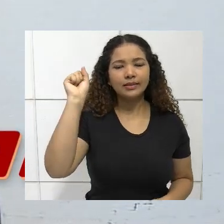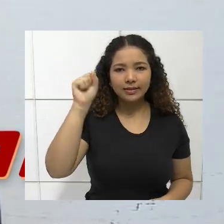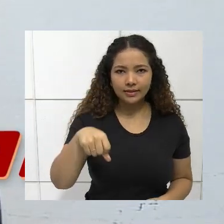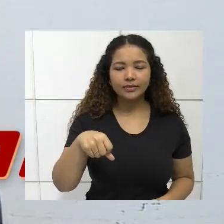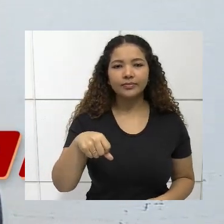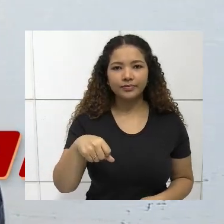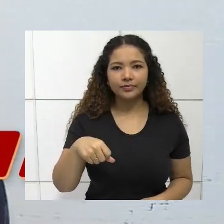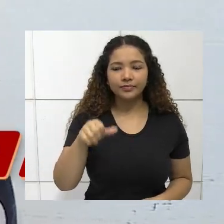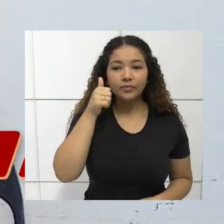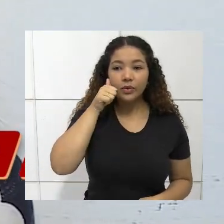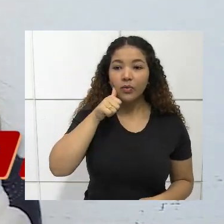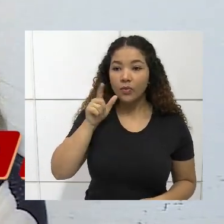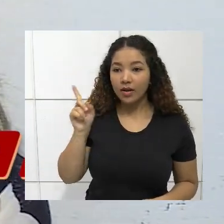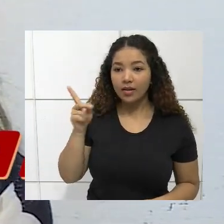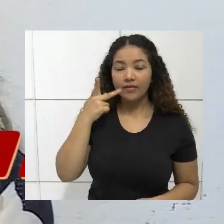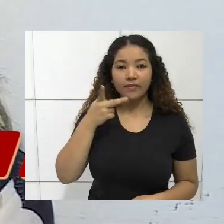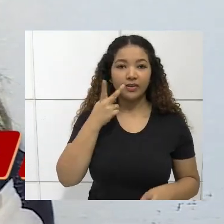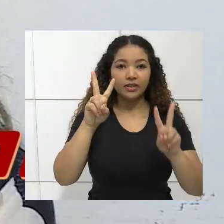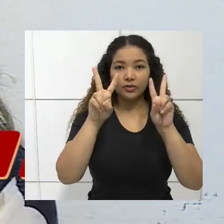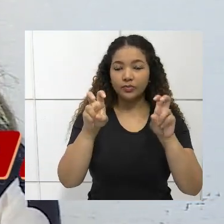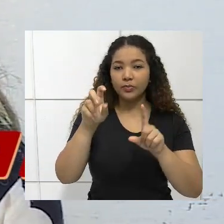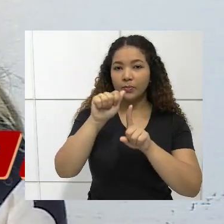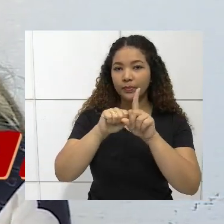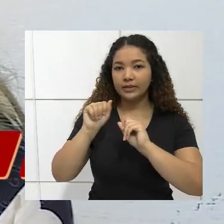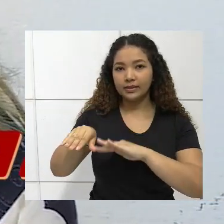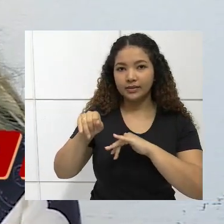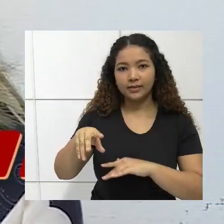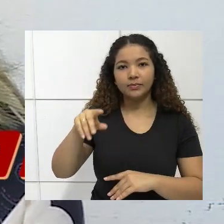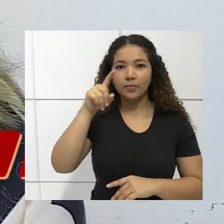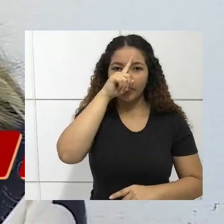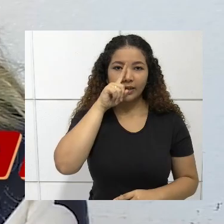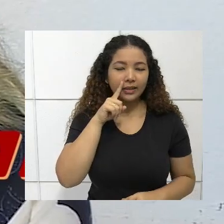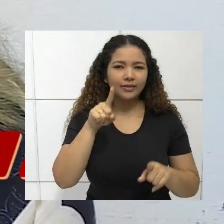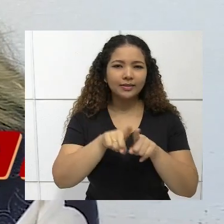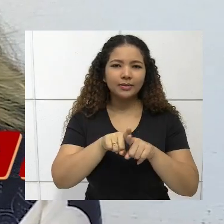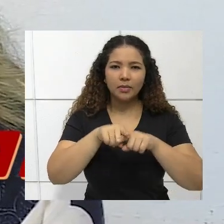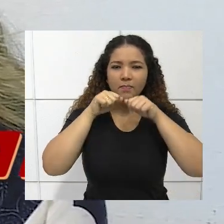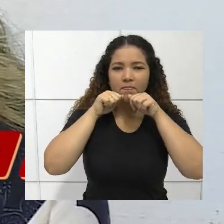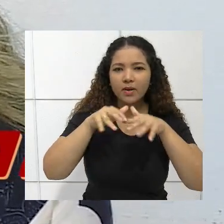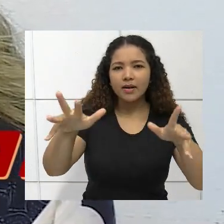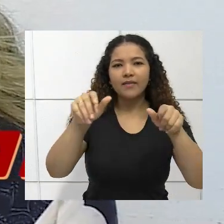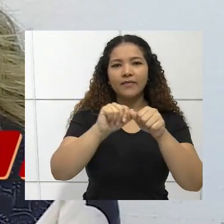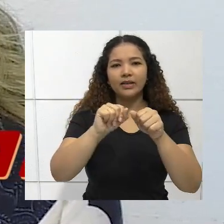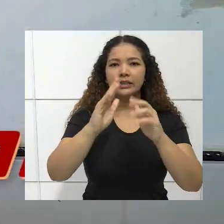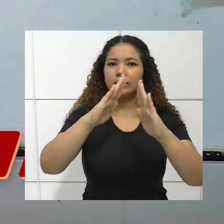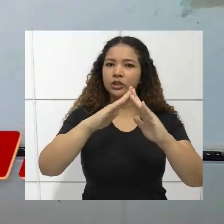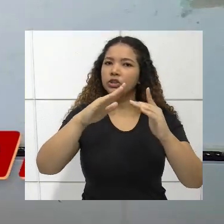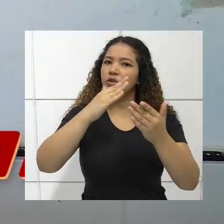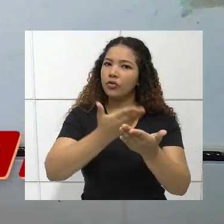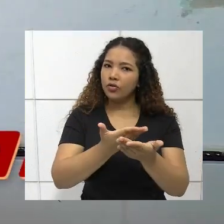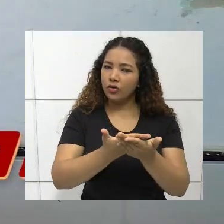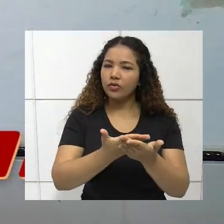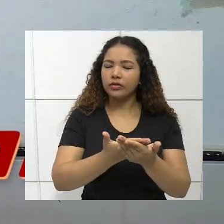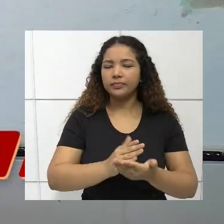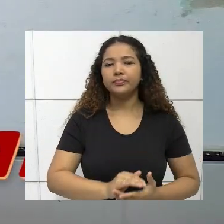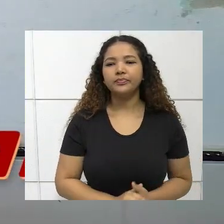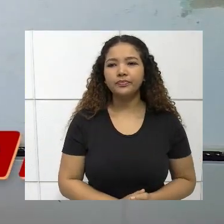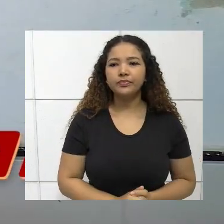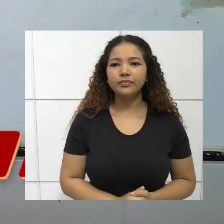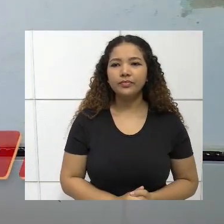o mês Setembro Amarelo e das campanhas que estão sendo feitas em escolas para prevenção. Estamos tendo